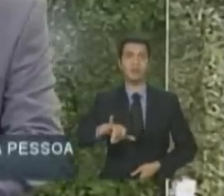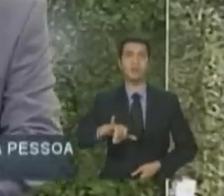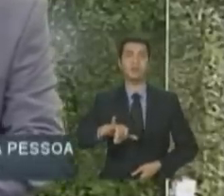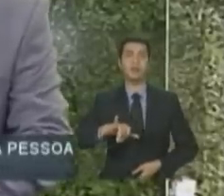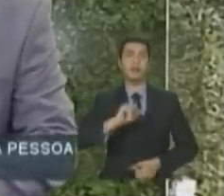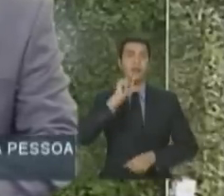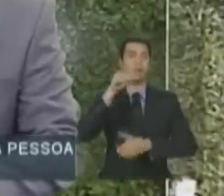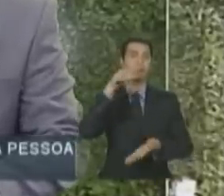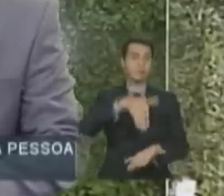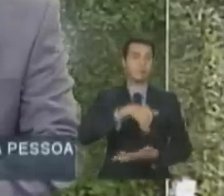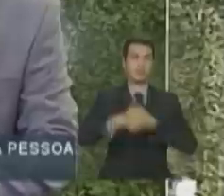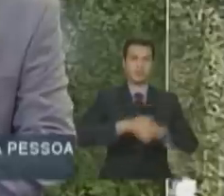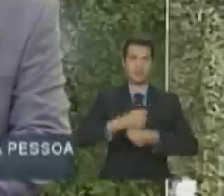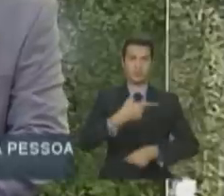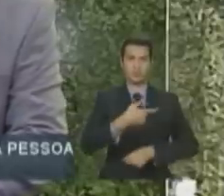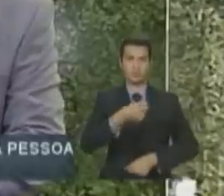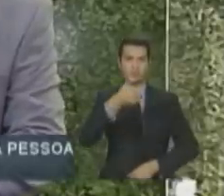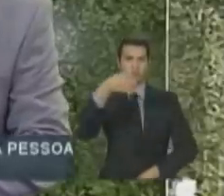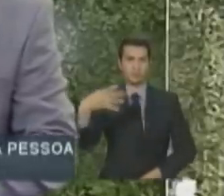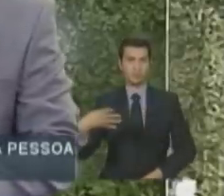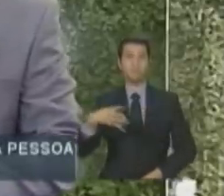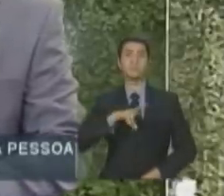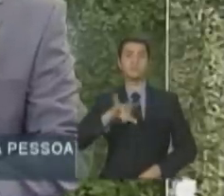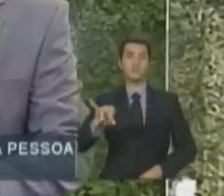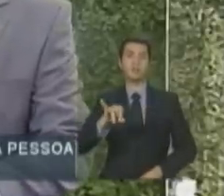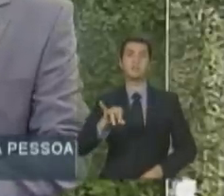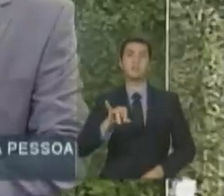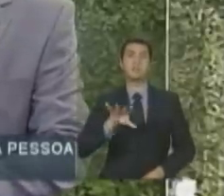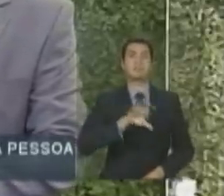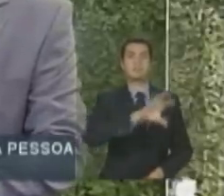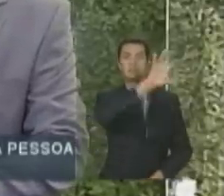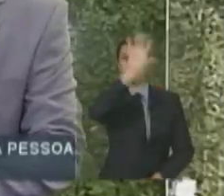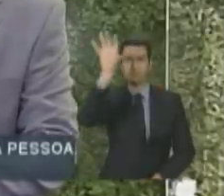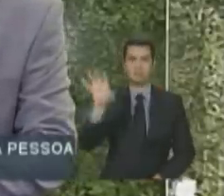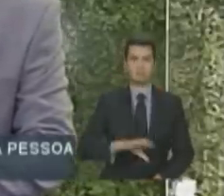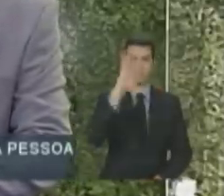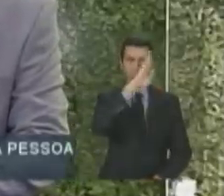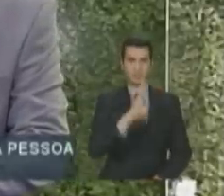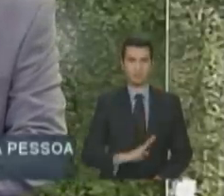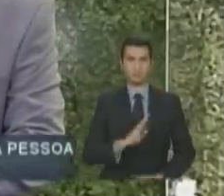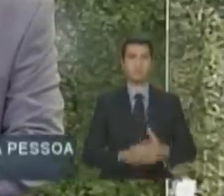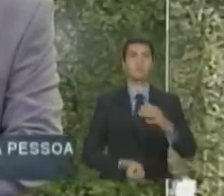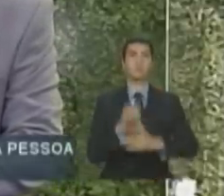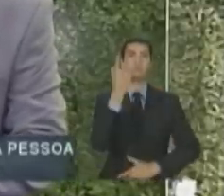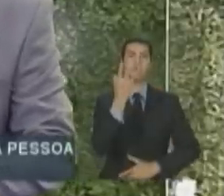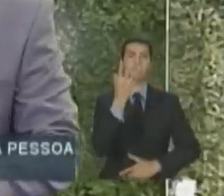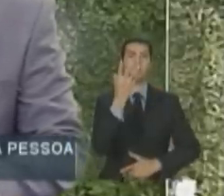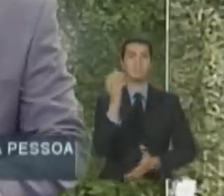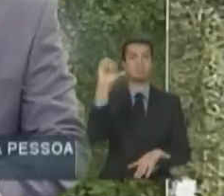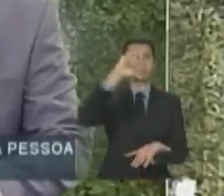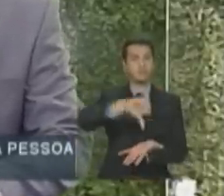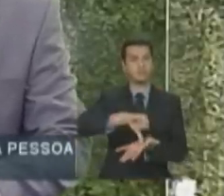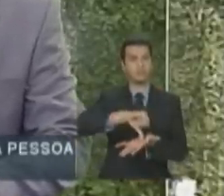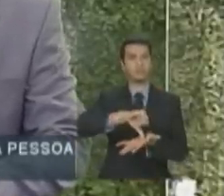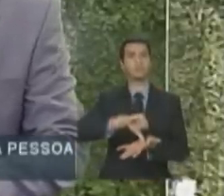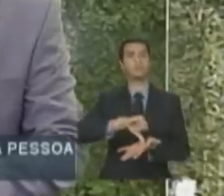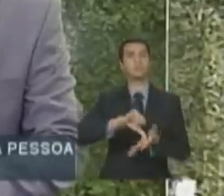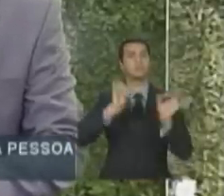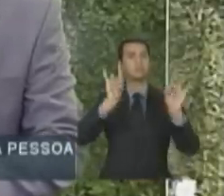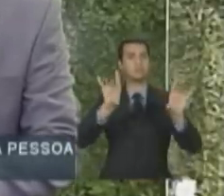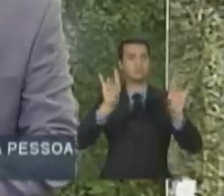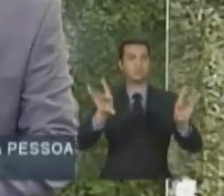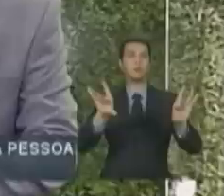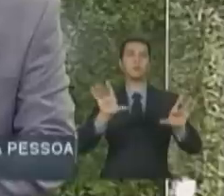centro tecnológico de formação para treinadores e adestradores de cães-guia, que